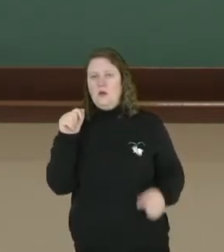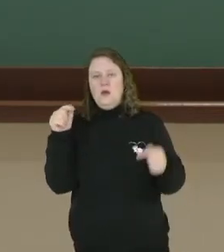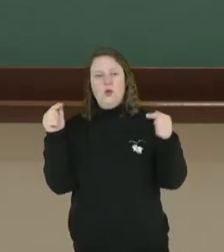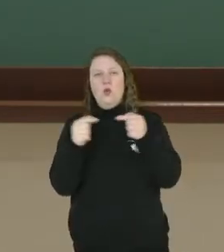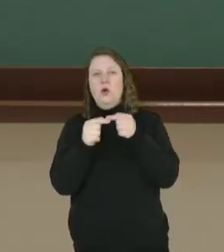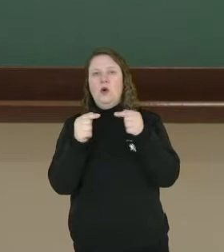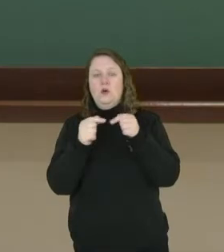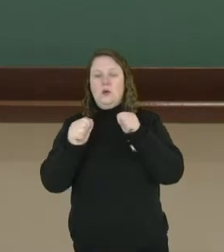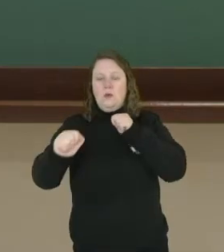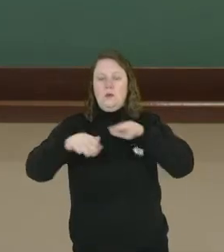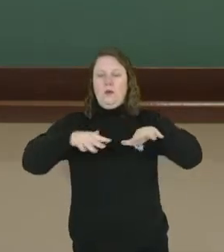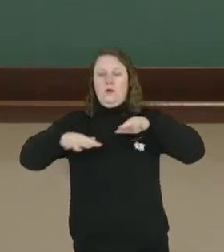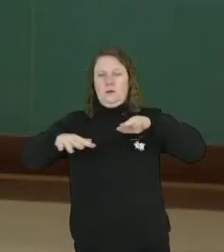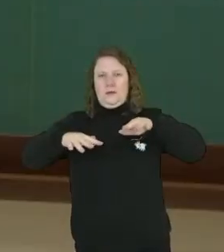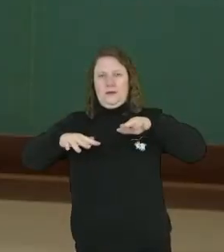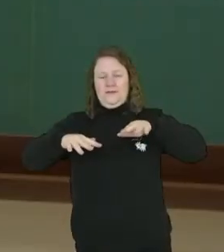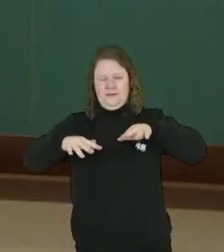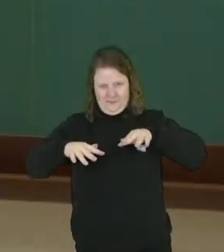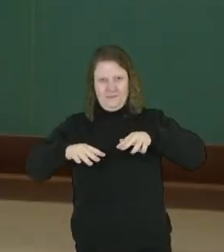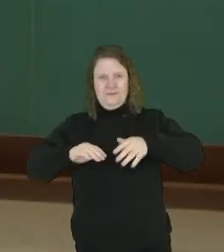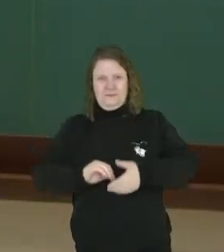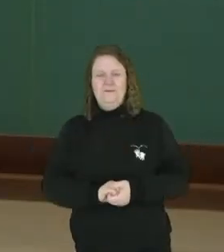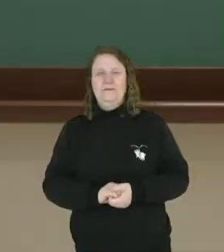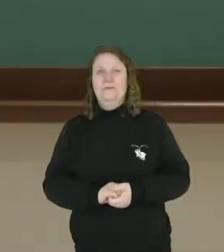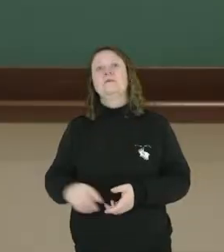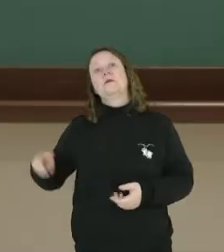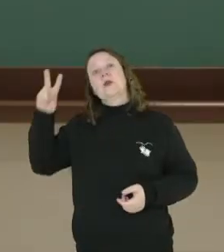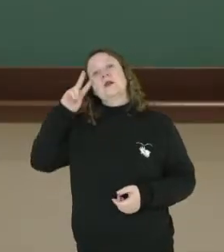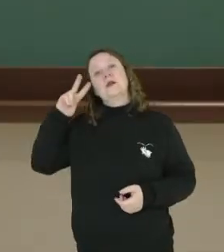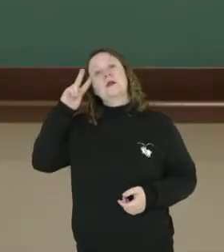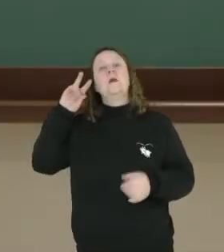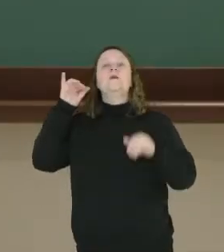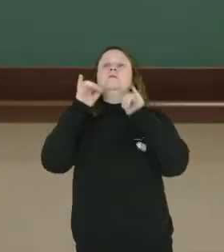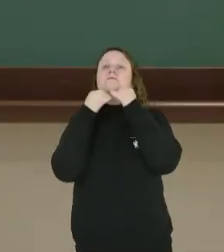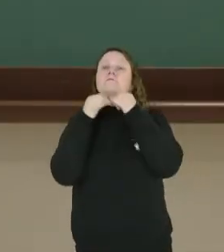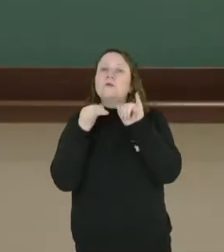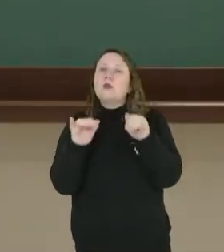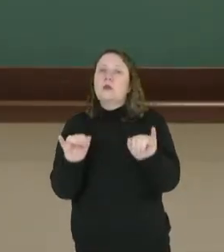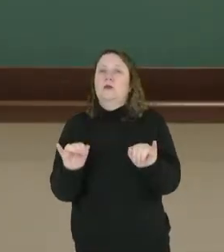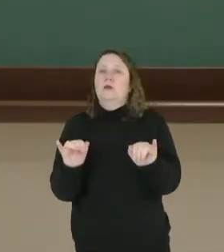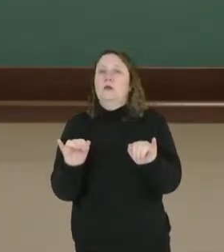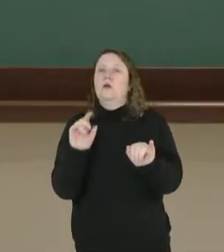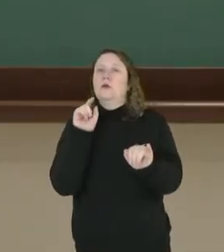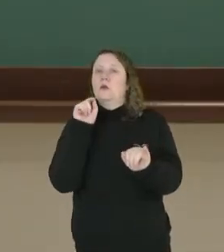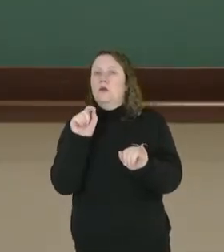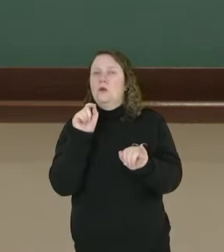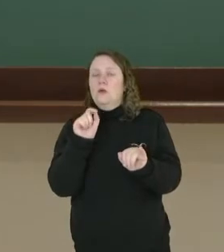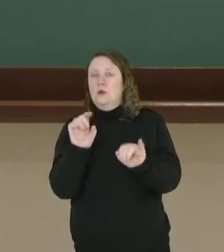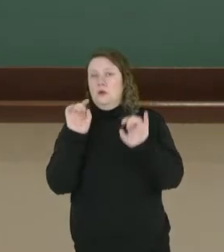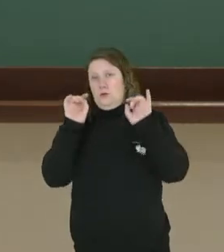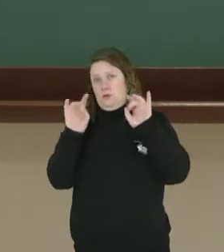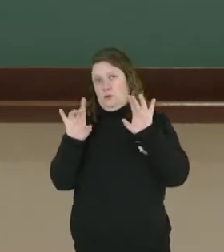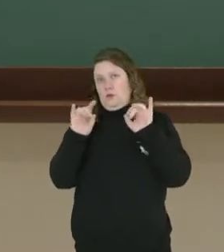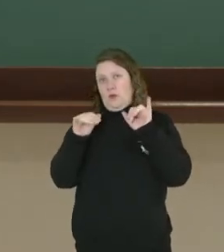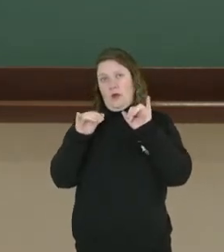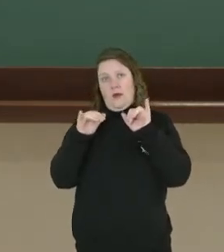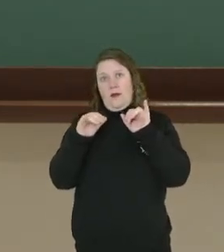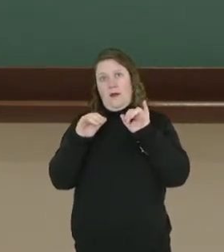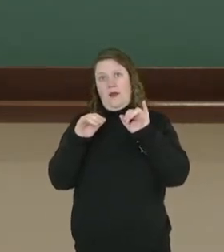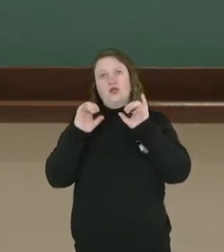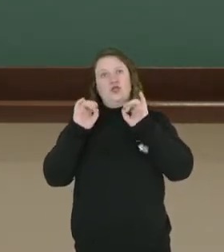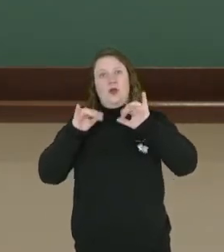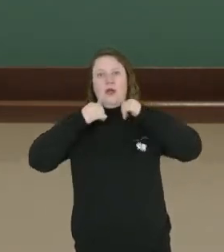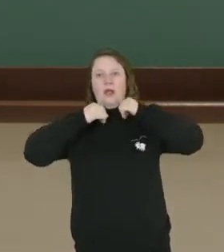movimento. Beleza? Lembre-se que energia, só rapidinho aqui, lembre-se que energia não é só eletricidade,